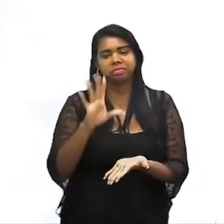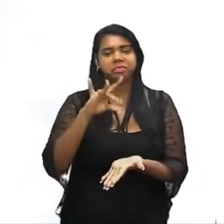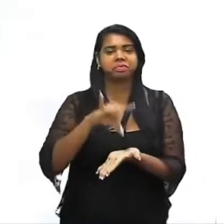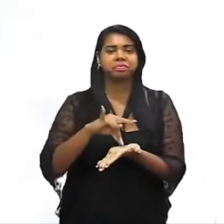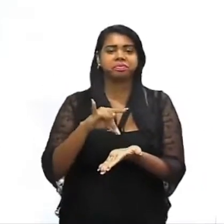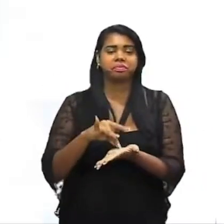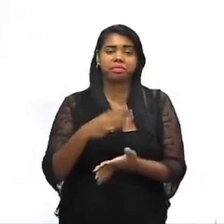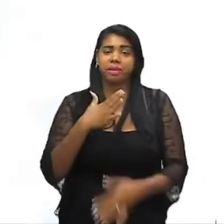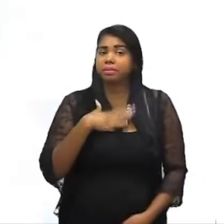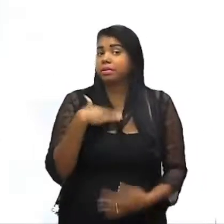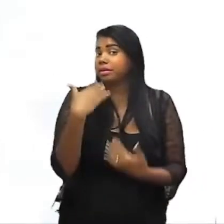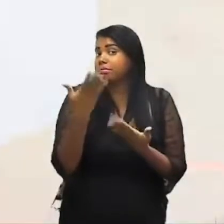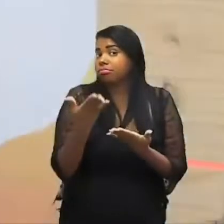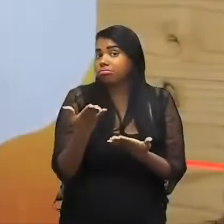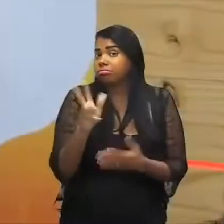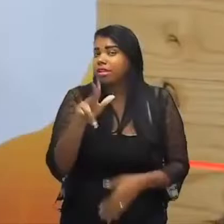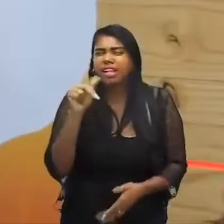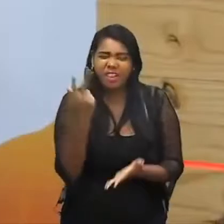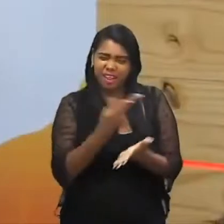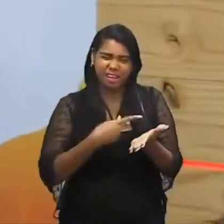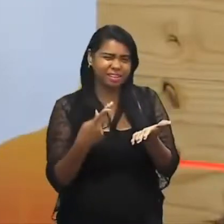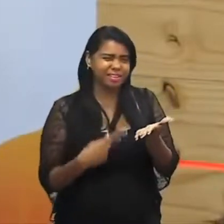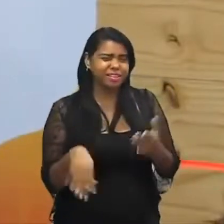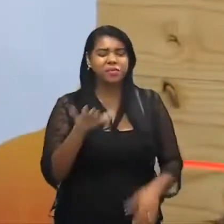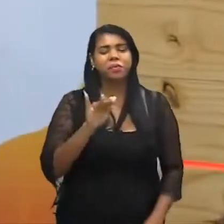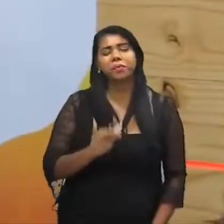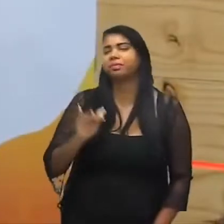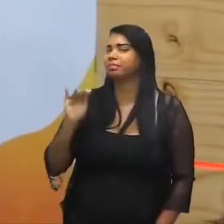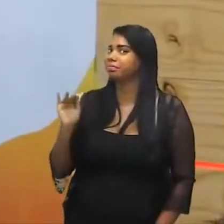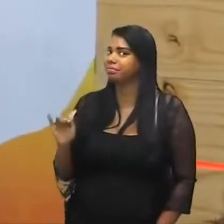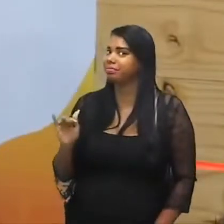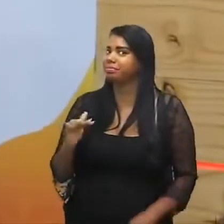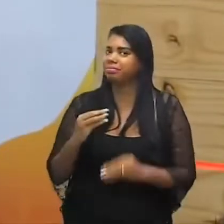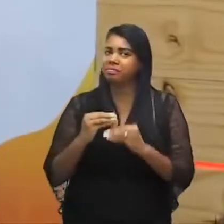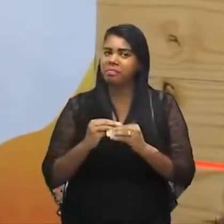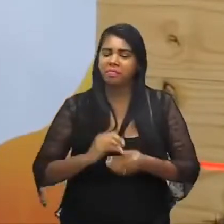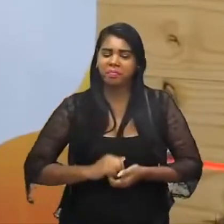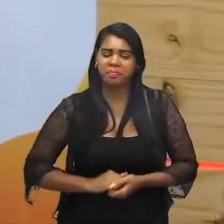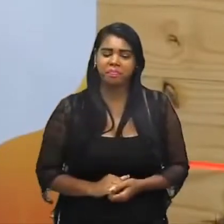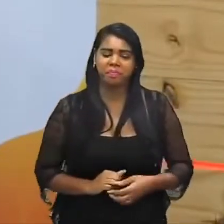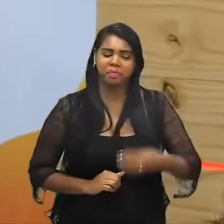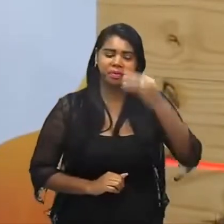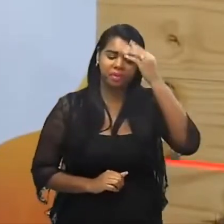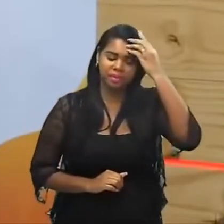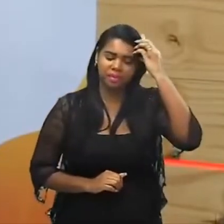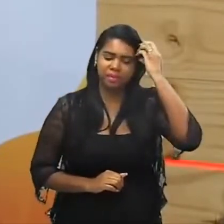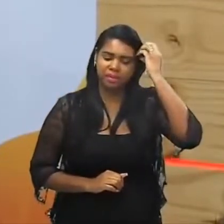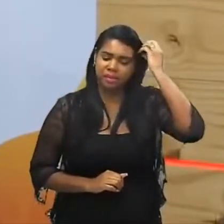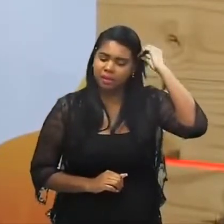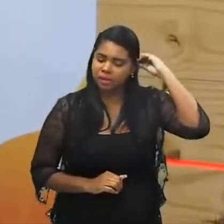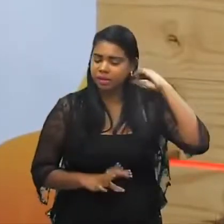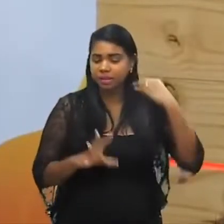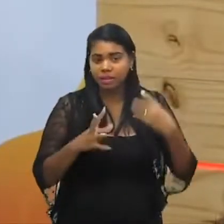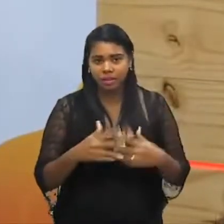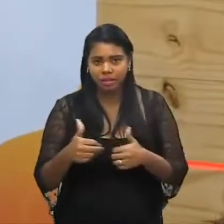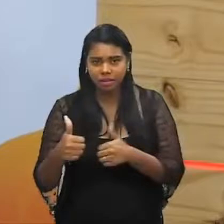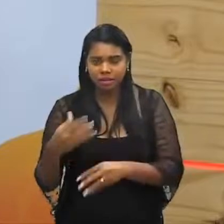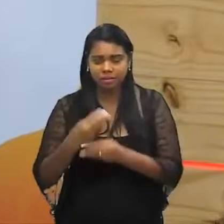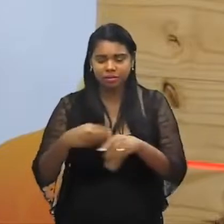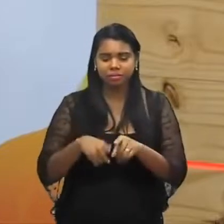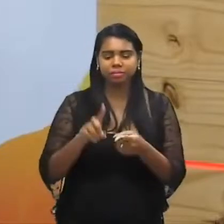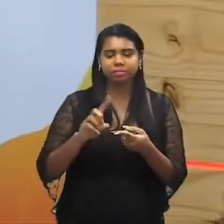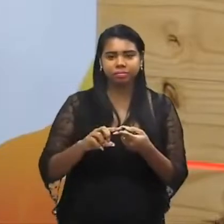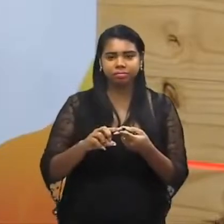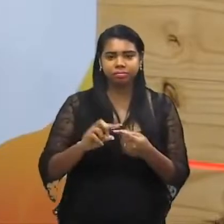da minha. Quem nunca desenhou quando criança, né? Mas os artistas que seguem a carreira, digamos assim, dentro do